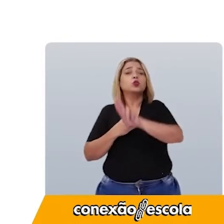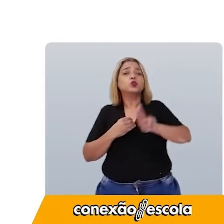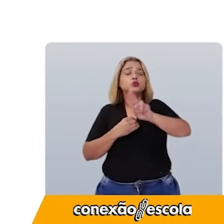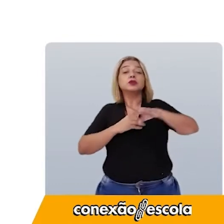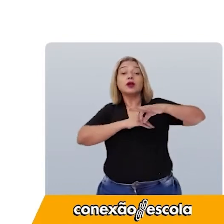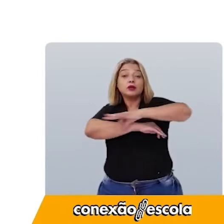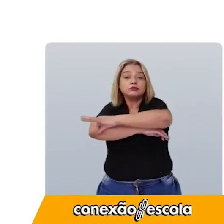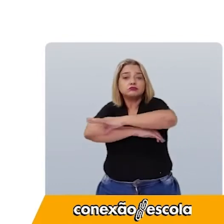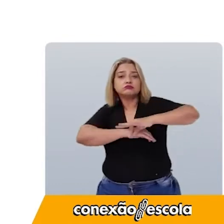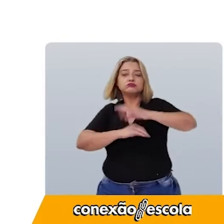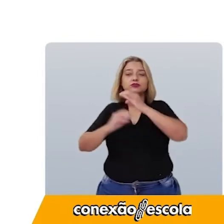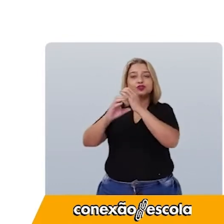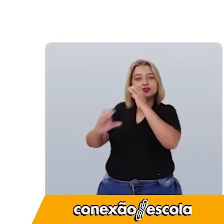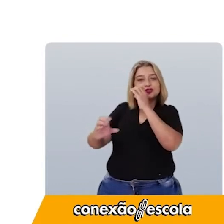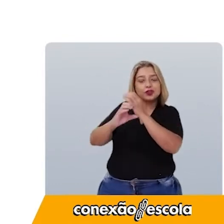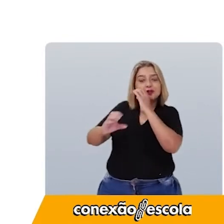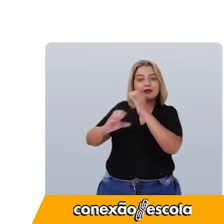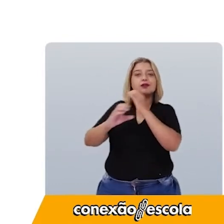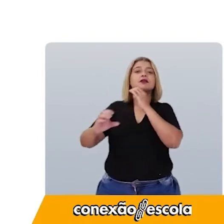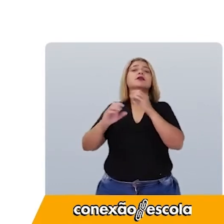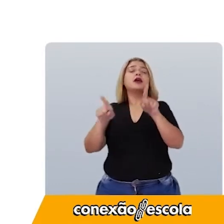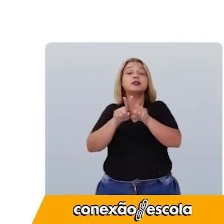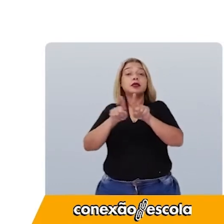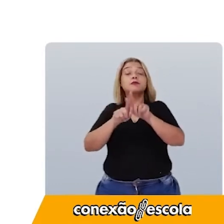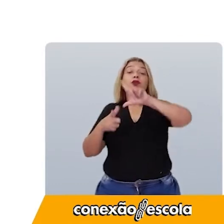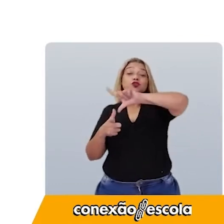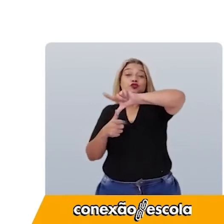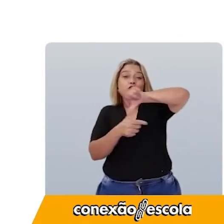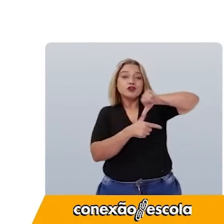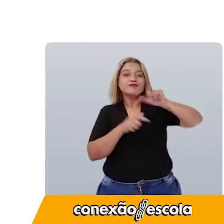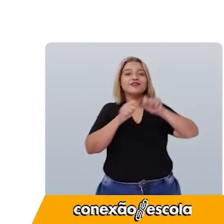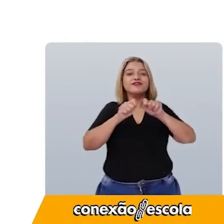na geografia, na confecção de mapas.